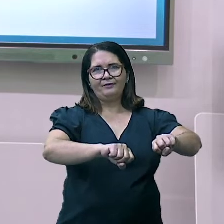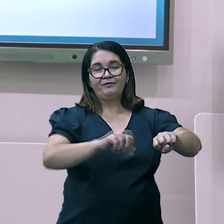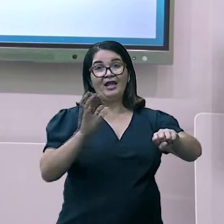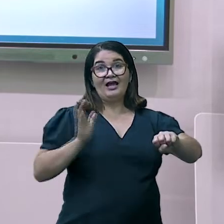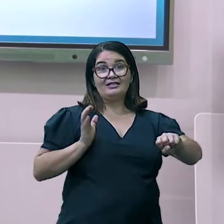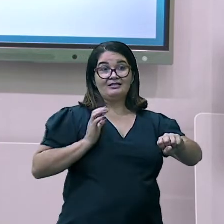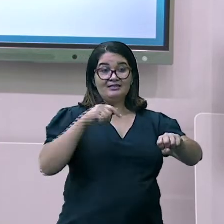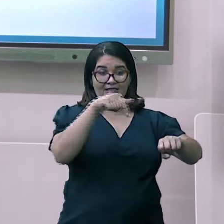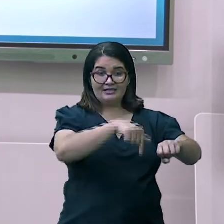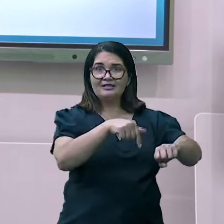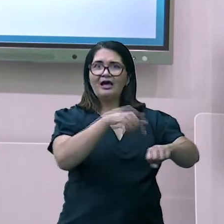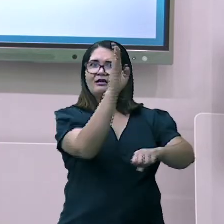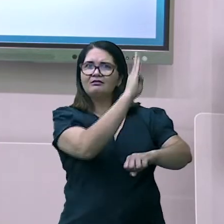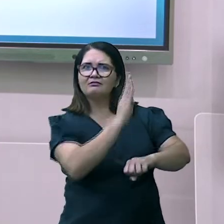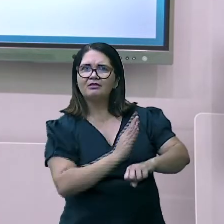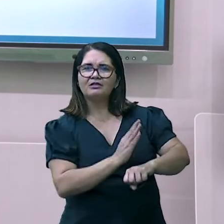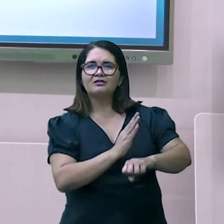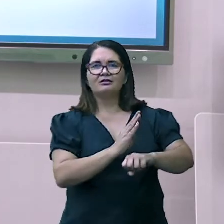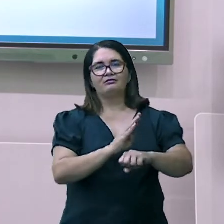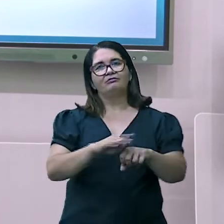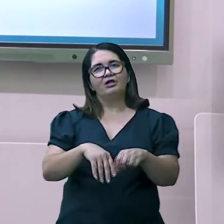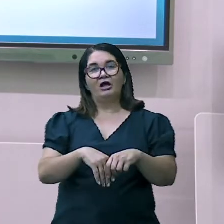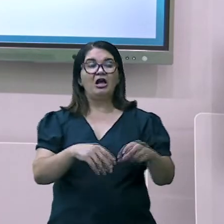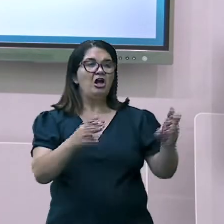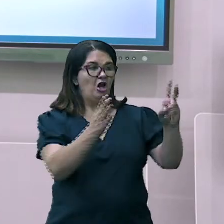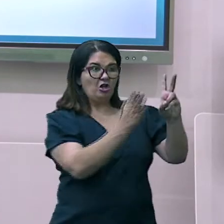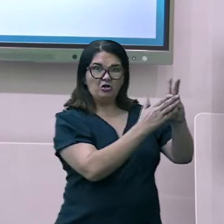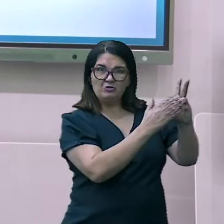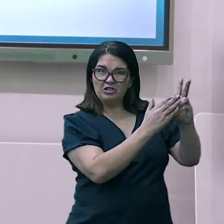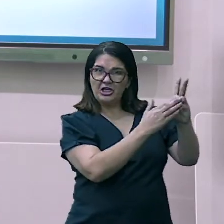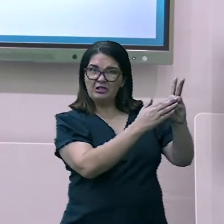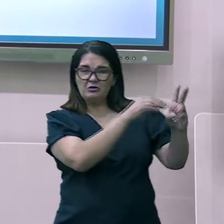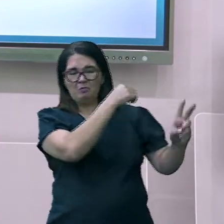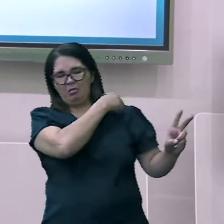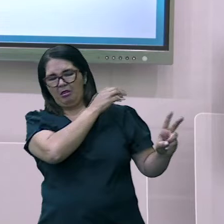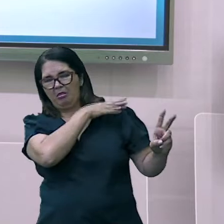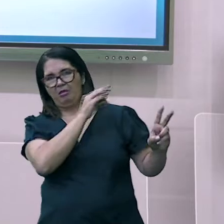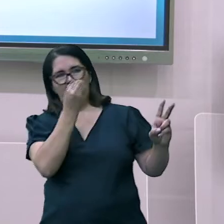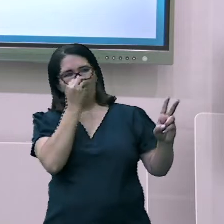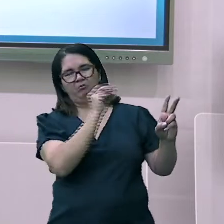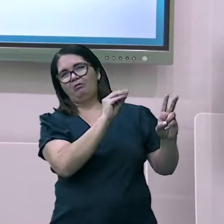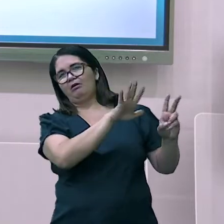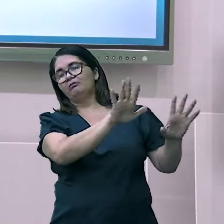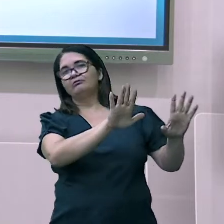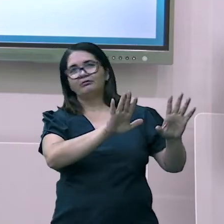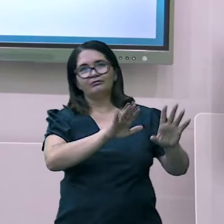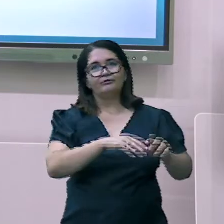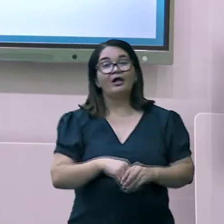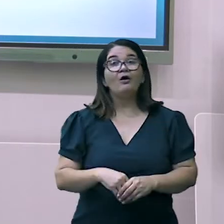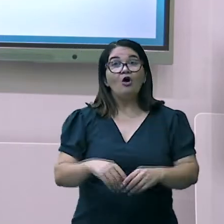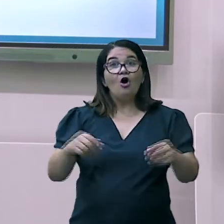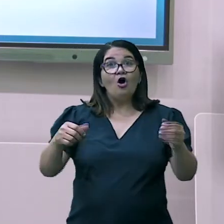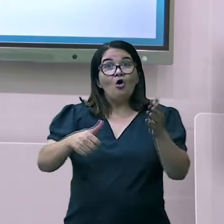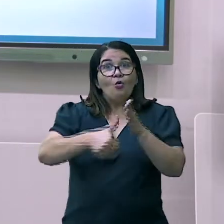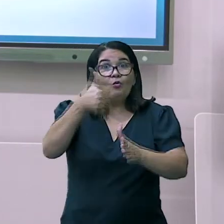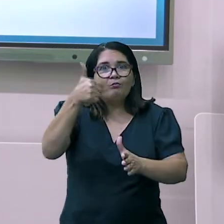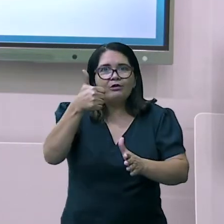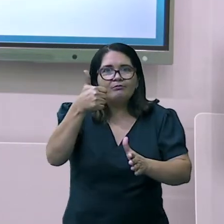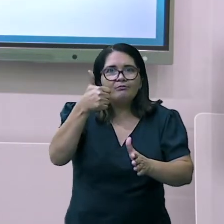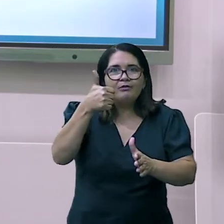O primeiro item a começar a ser exportado foi o pau-brasil. O primeiro